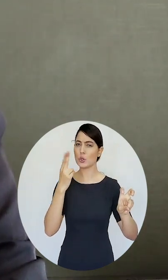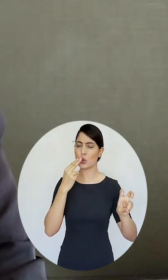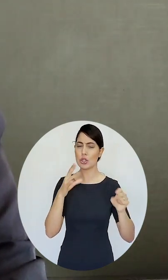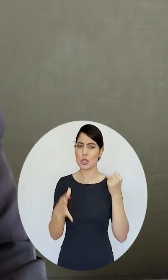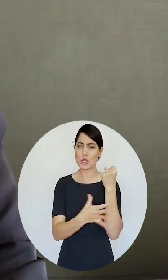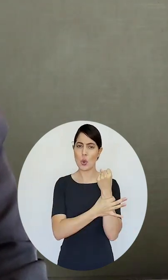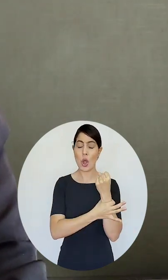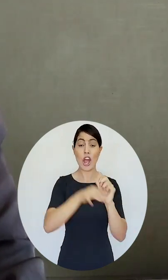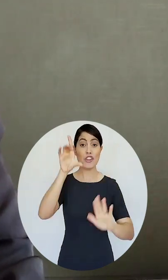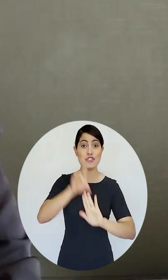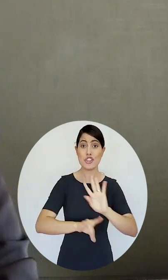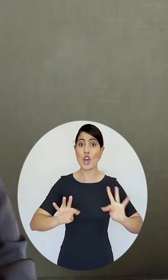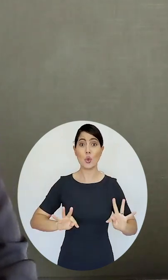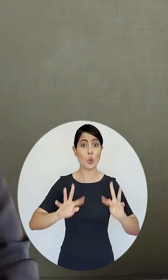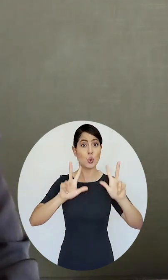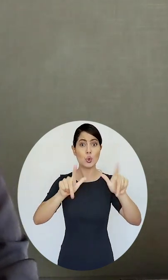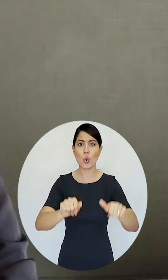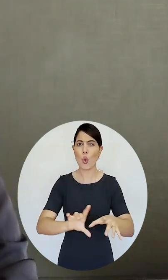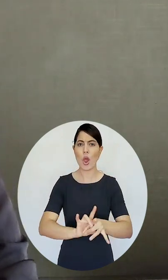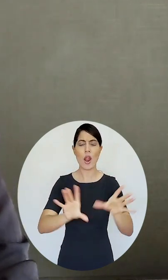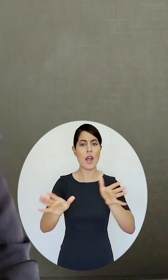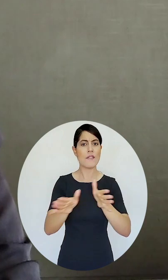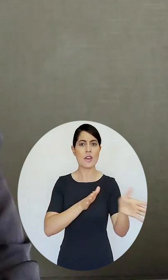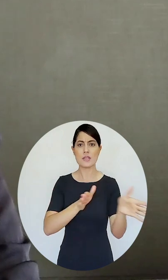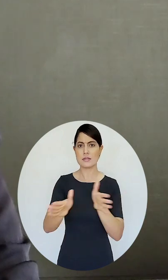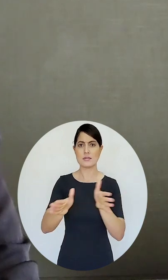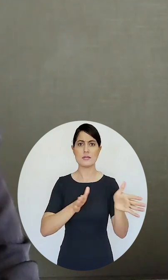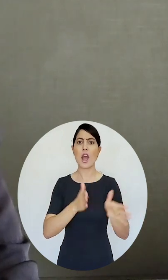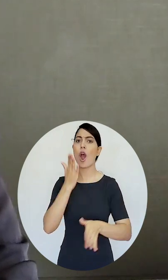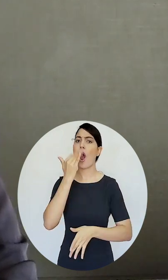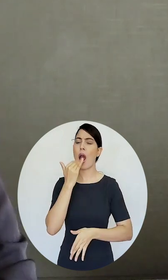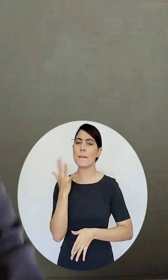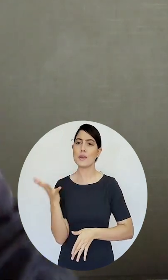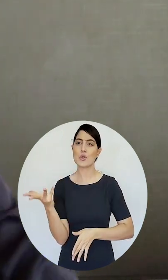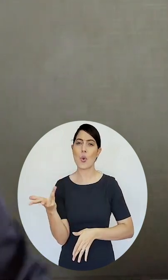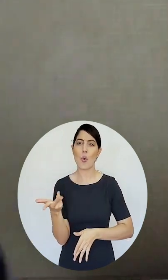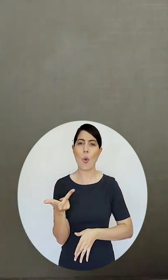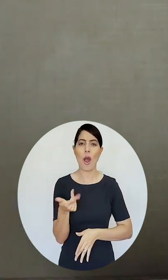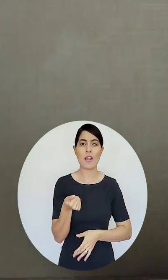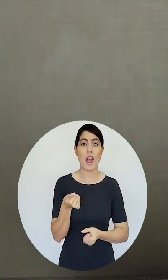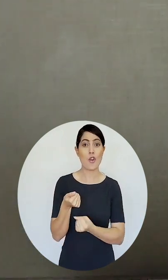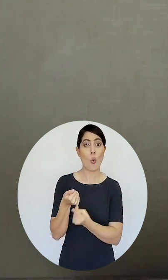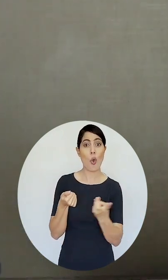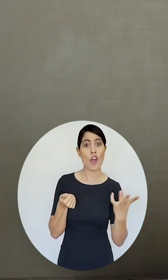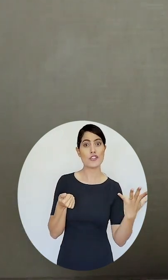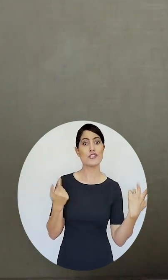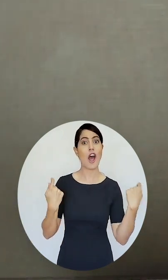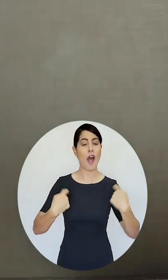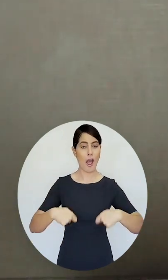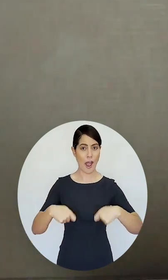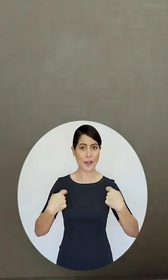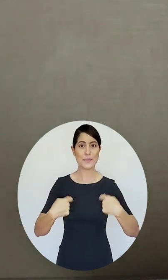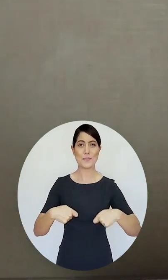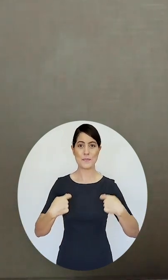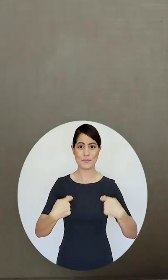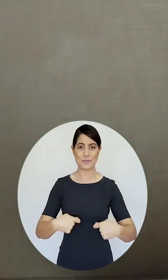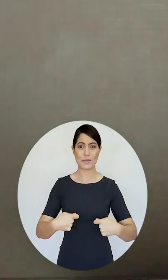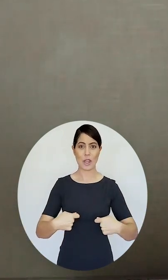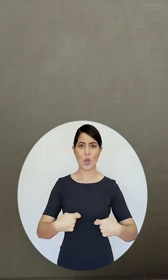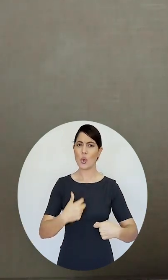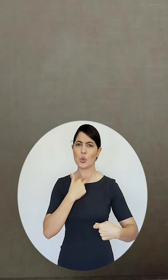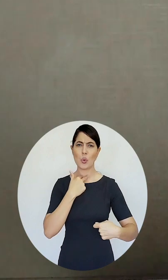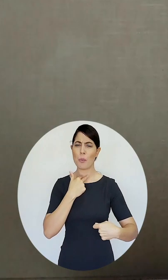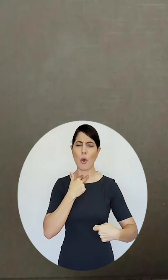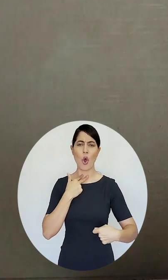nutricional consiste na realização do direito de todos ao acesso regular e permanente a alimentos de qualidade em quantidade